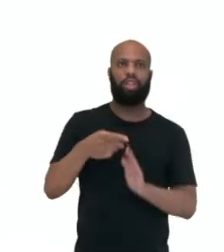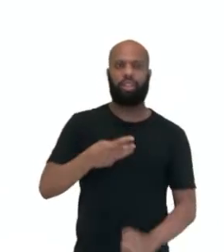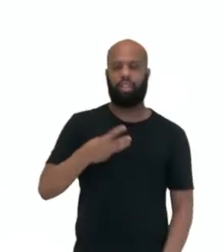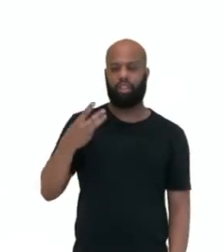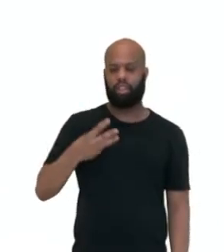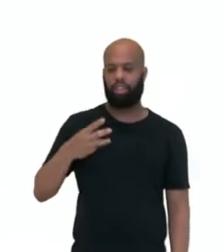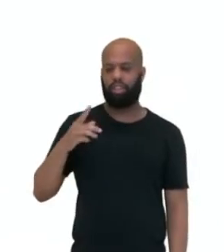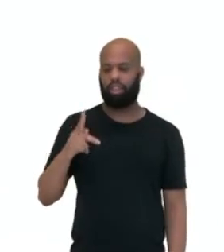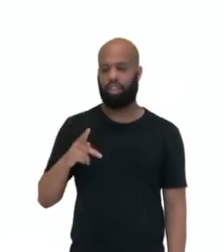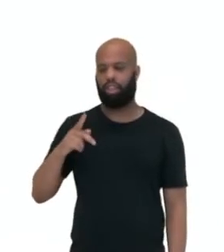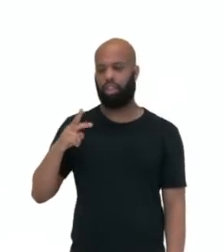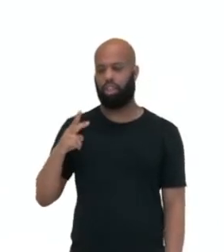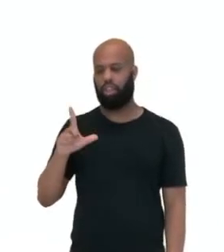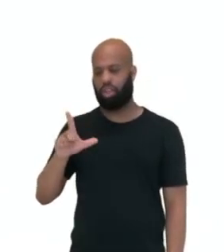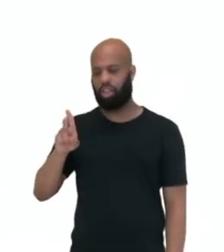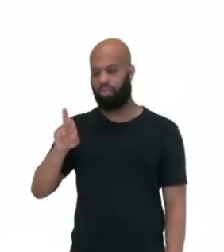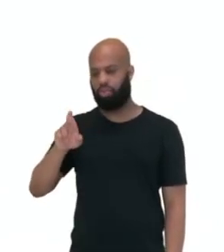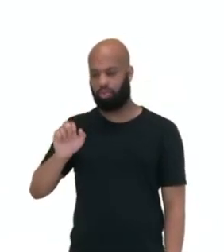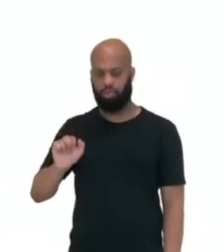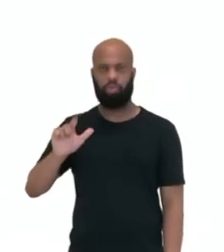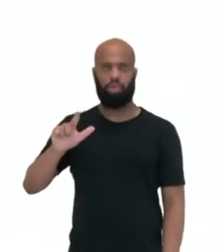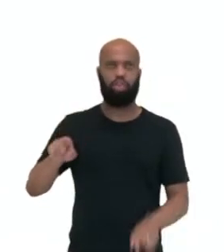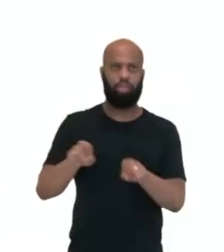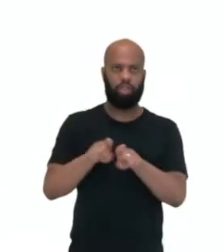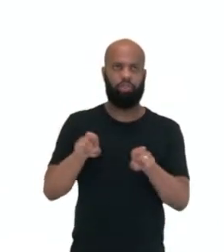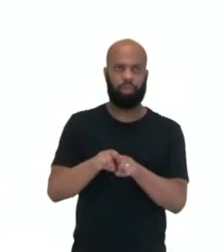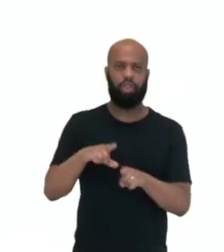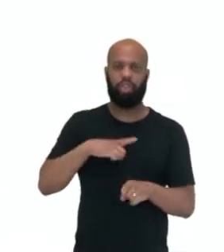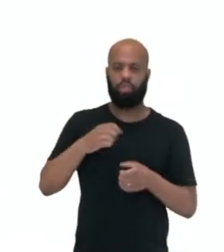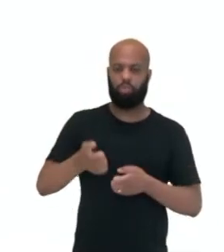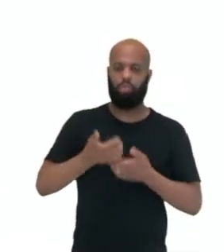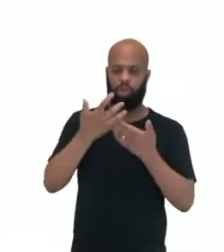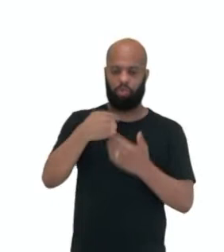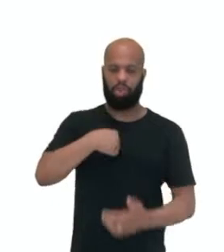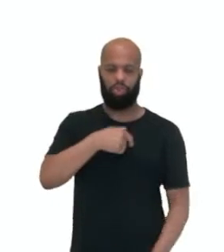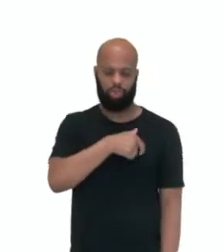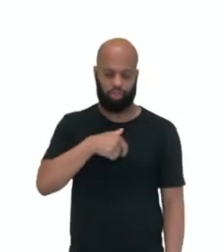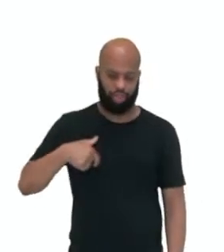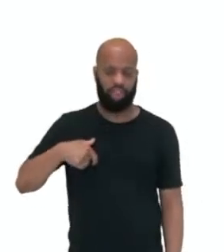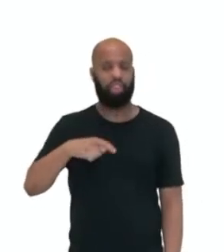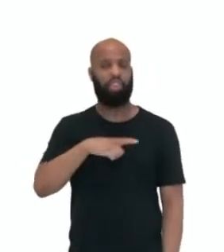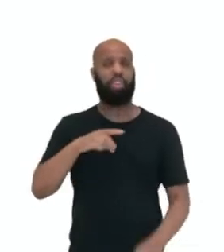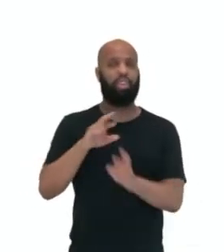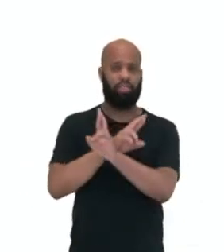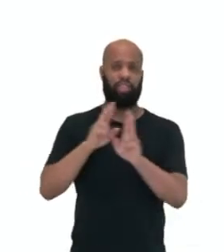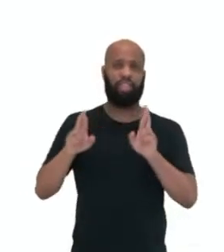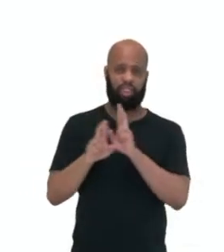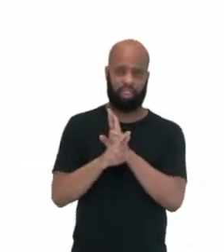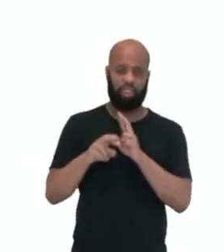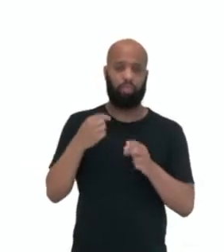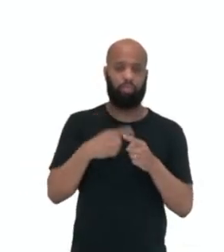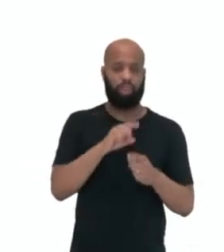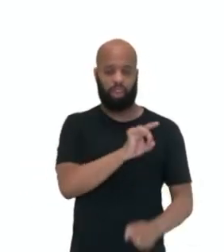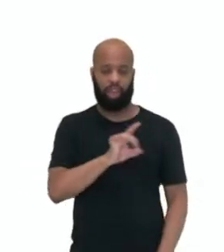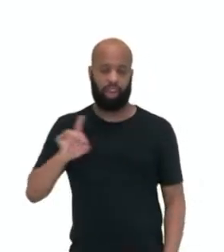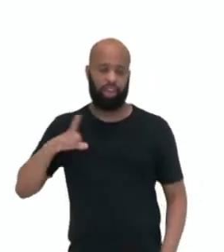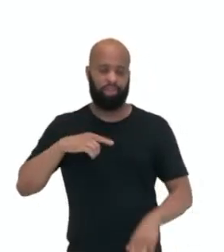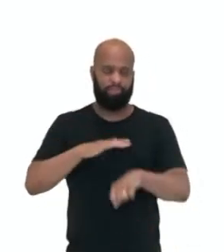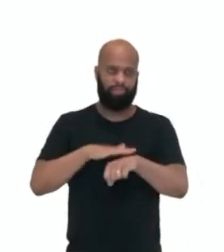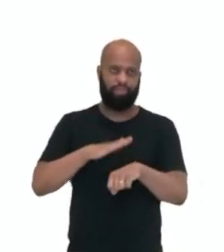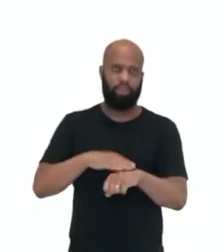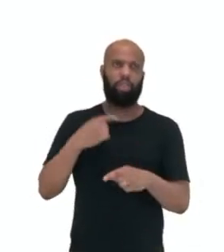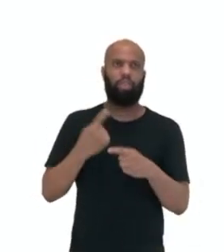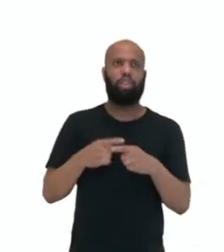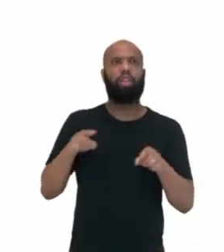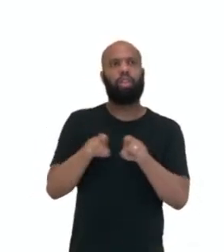de autoria de Humberto Gessinger, os versos poema e etiqueta, estabelece um diálogo, cada um ao seu tempo, e entre si sobre